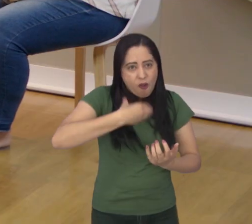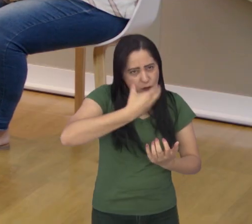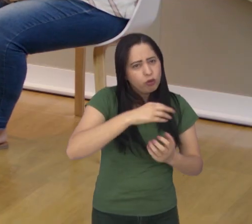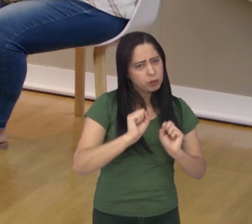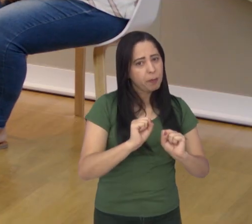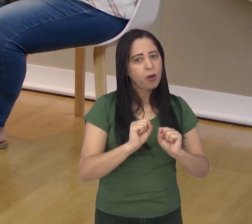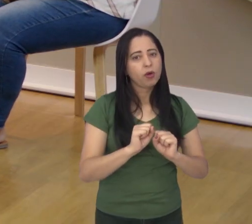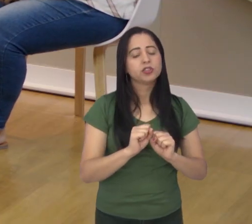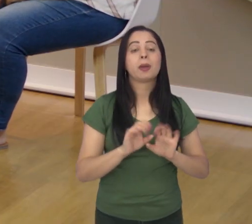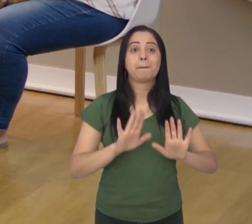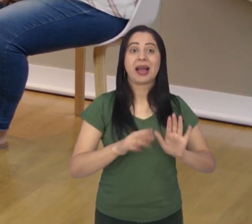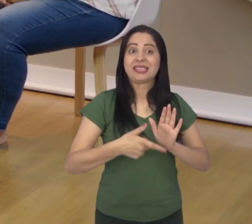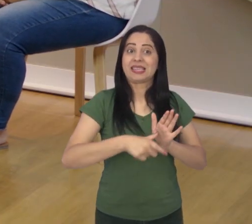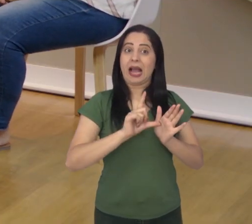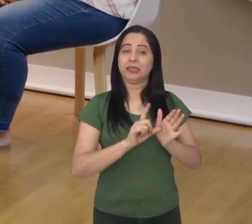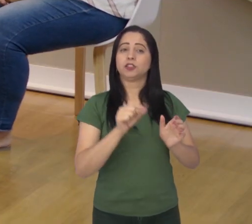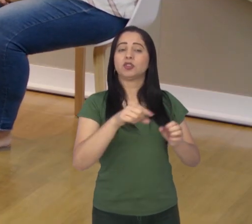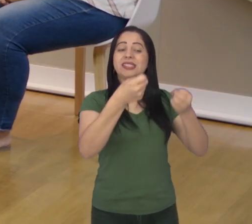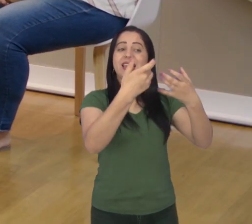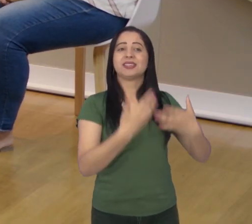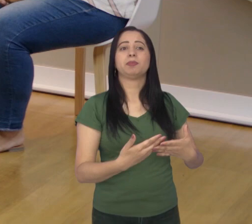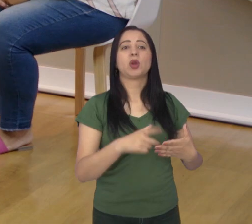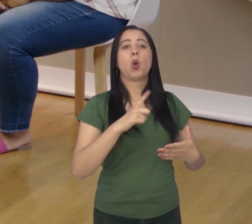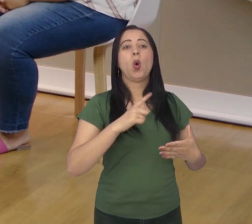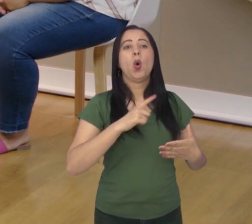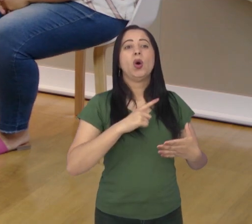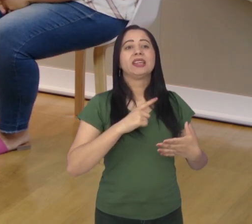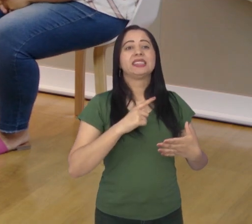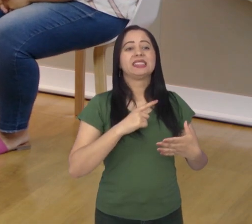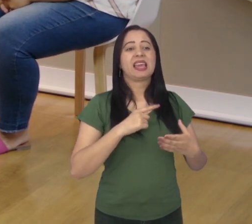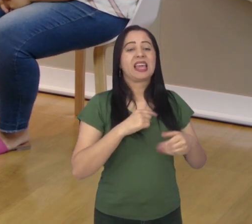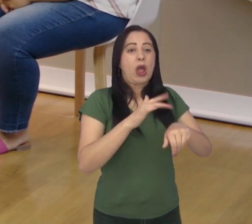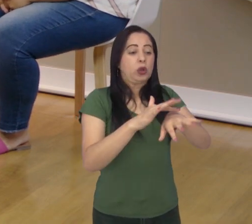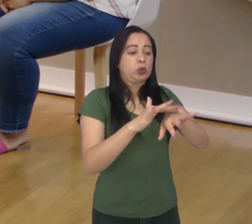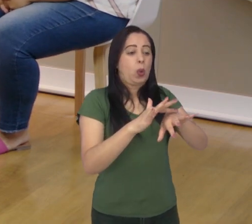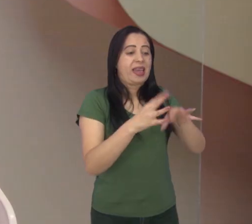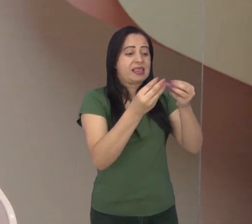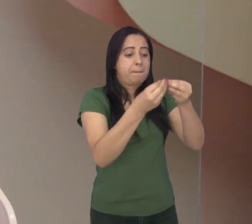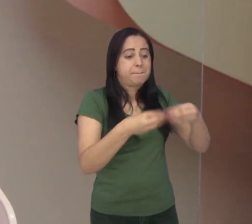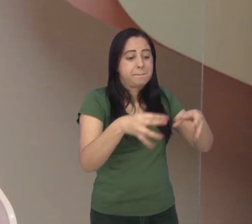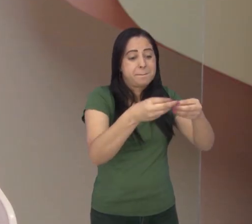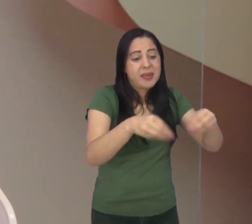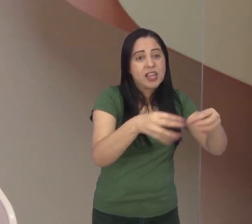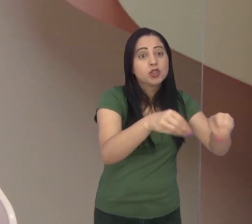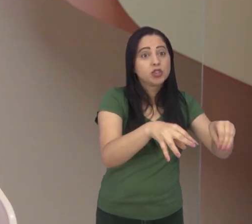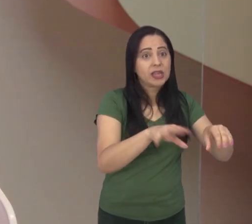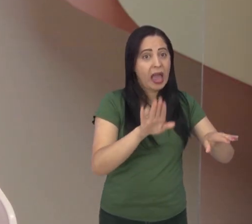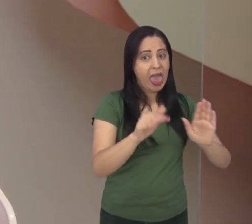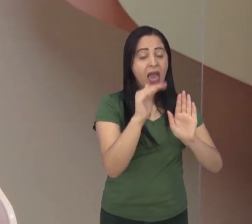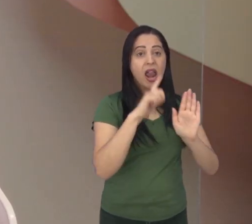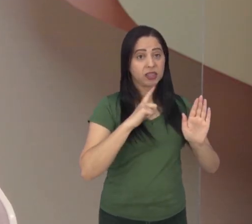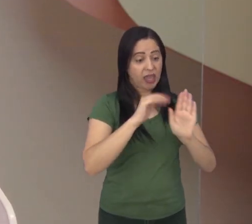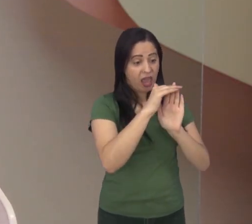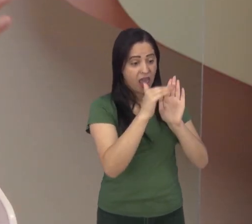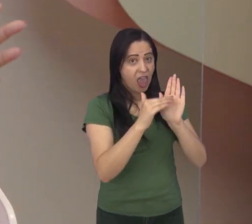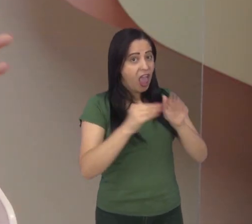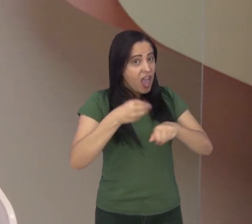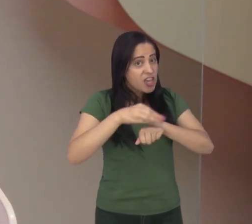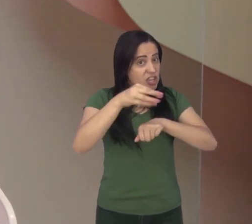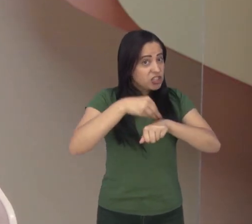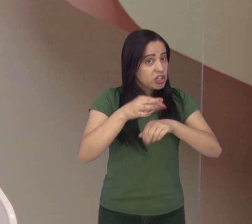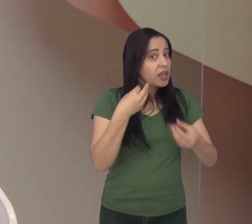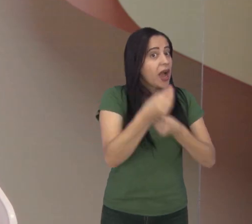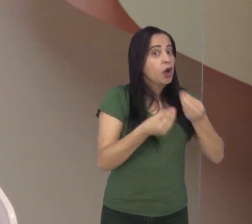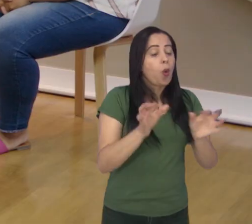estava conversando sobre os fungos, né, que prejudicam as nossas plantinhas. E a Ana, a gente tem receitas caseiras para passar pra gente. Eu quero saber